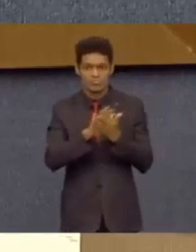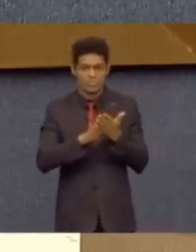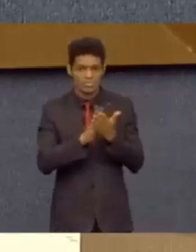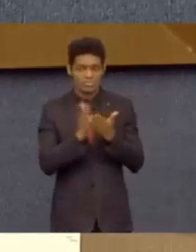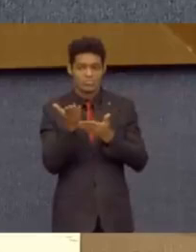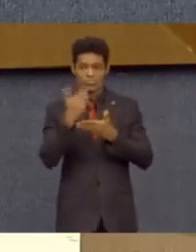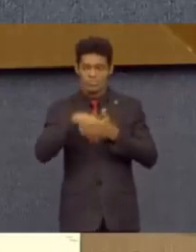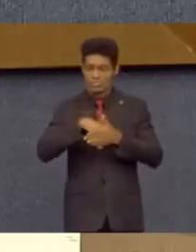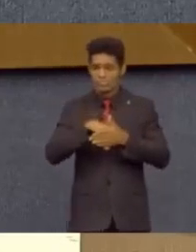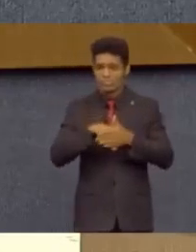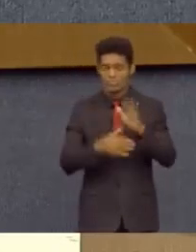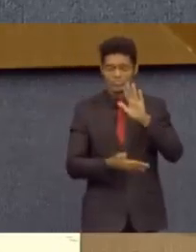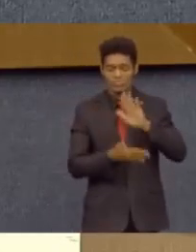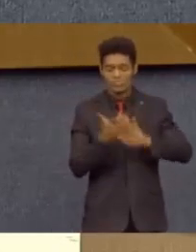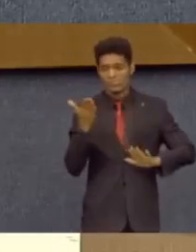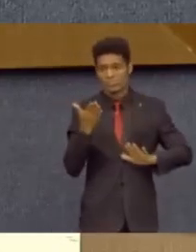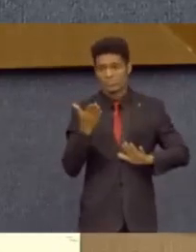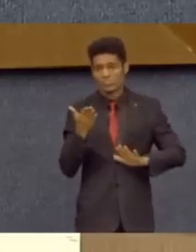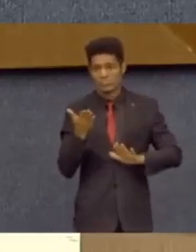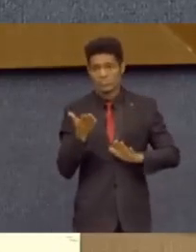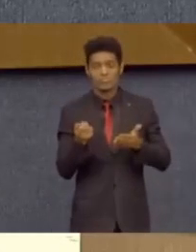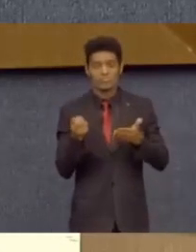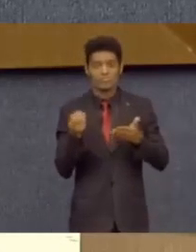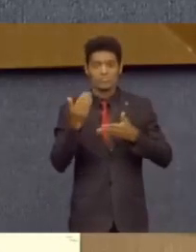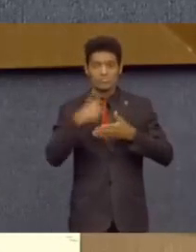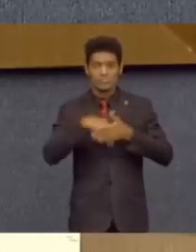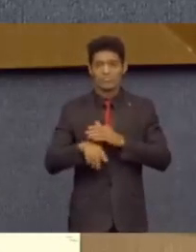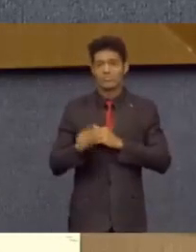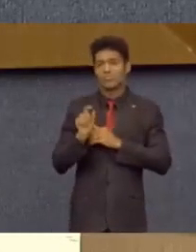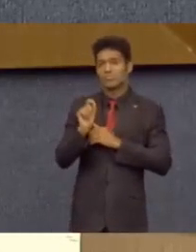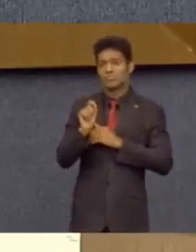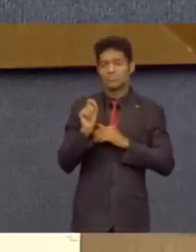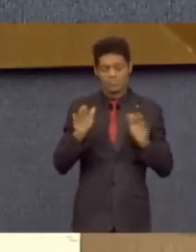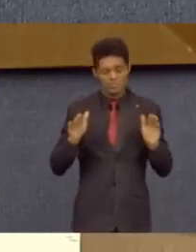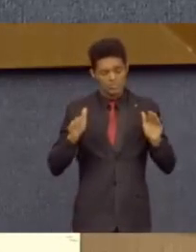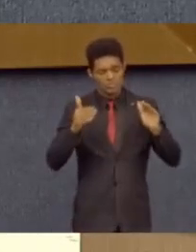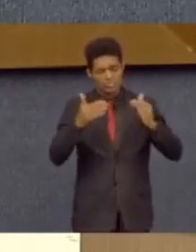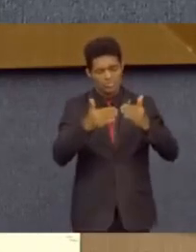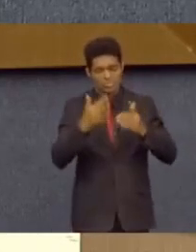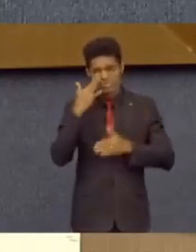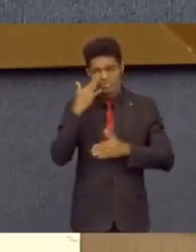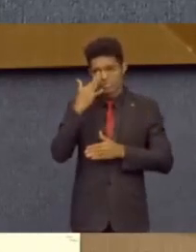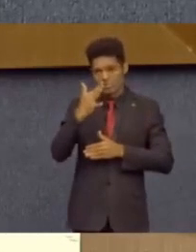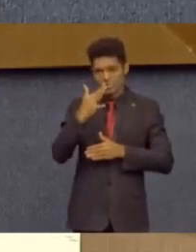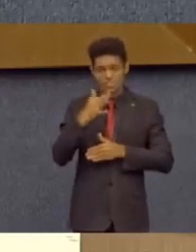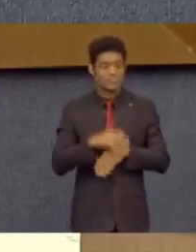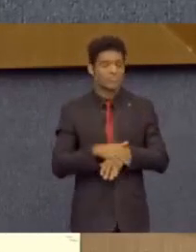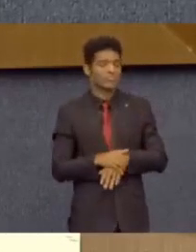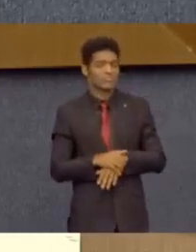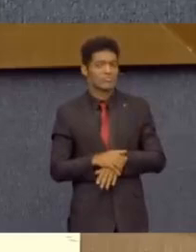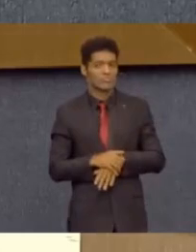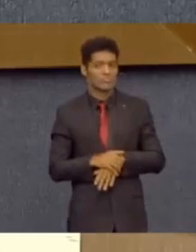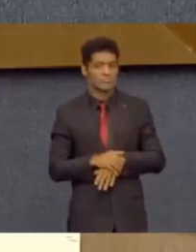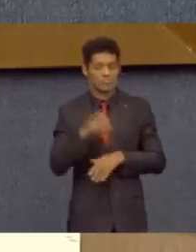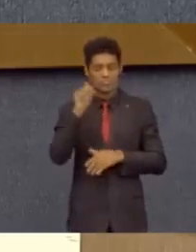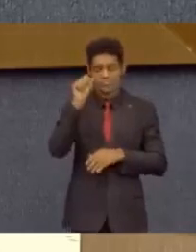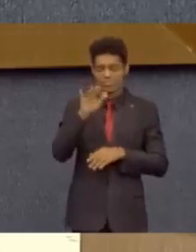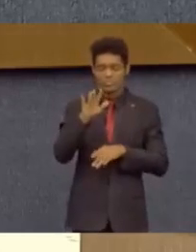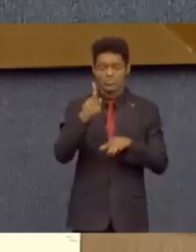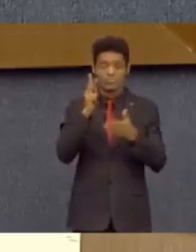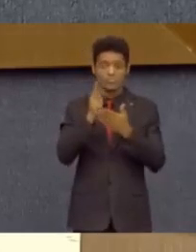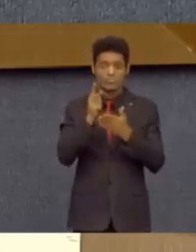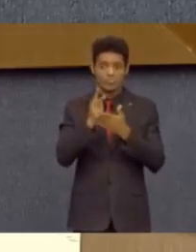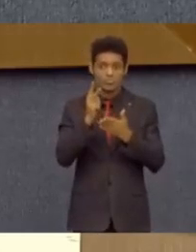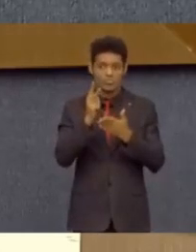vista. Guardar uma coisa é fitá-la, mirá-la, por admirá-la. Isto é, iluminá-la,